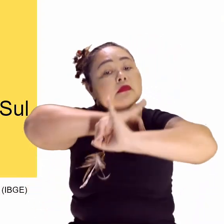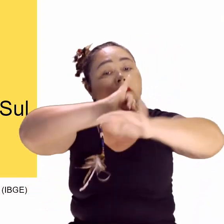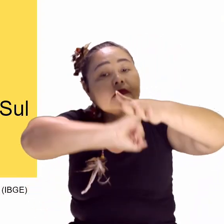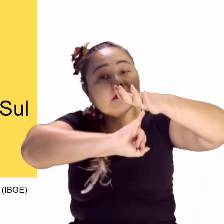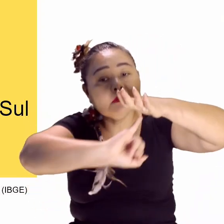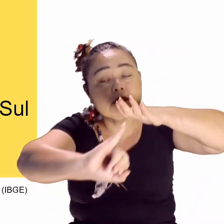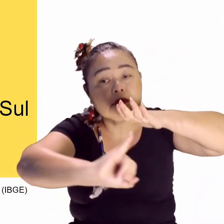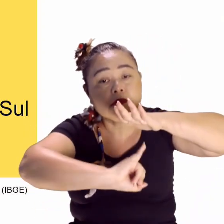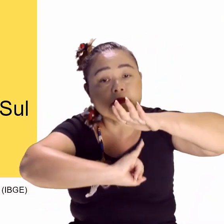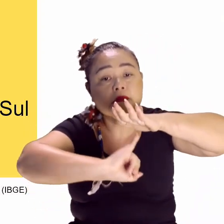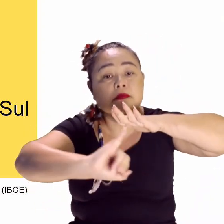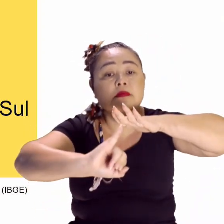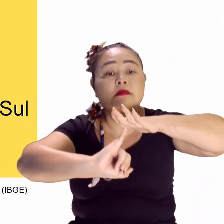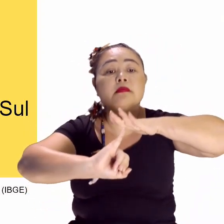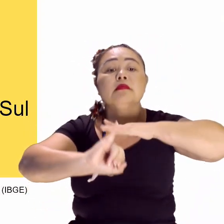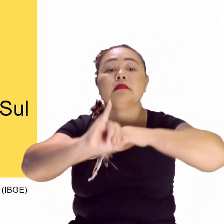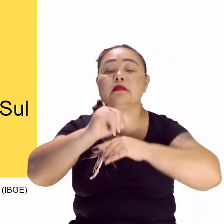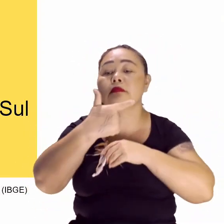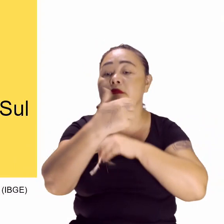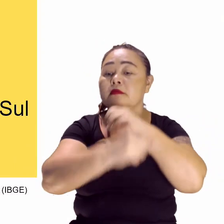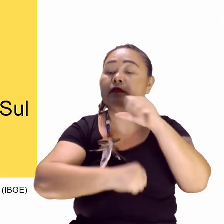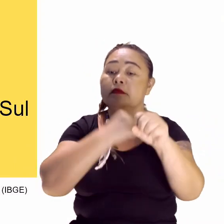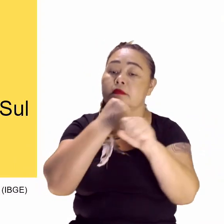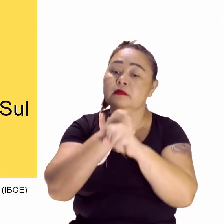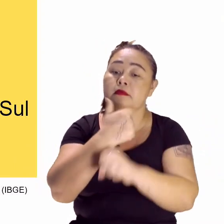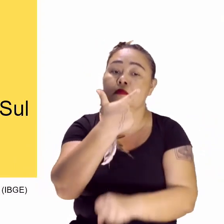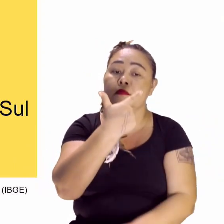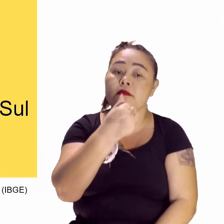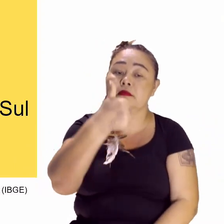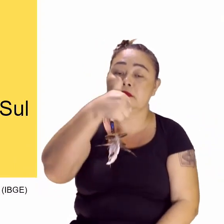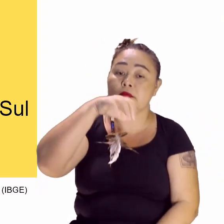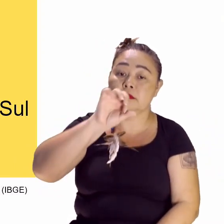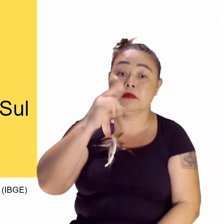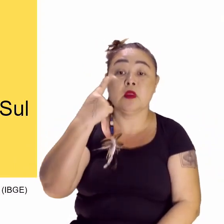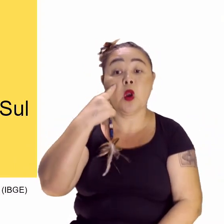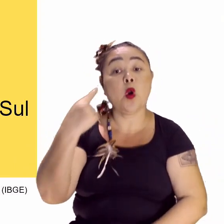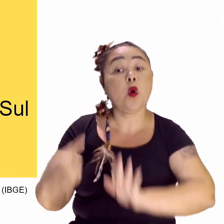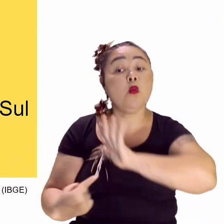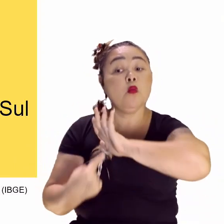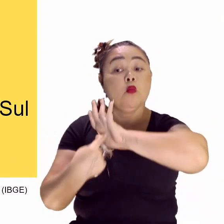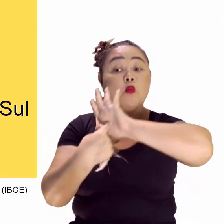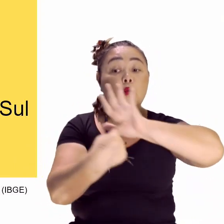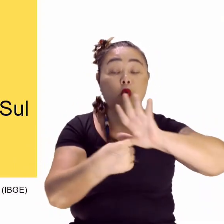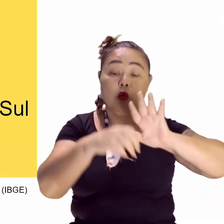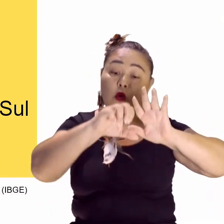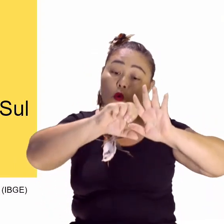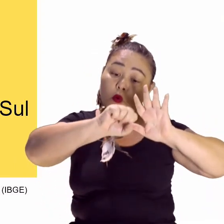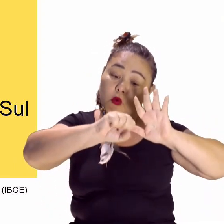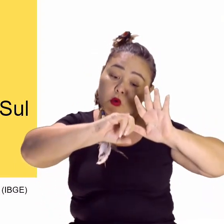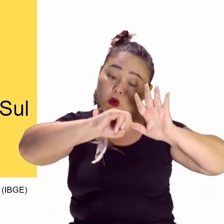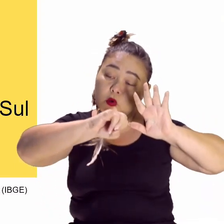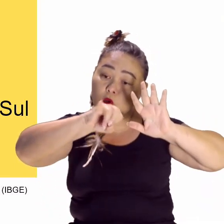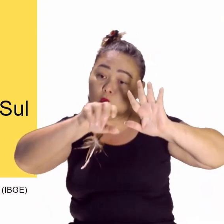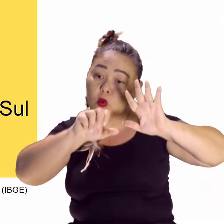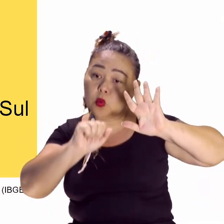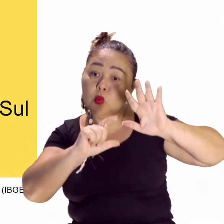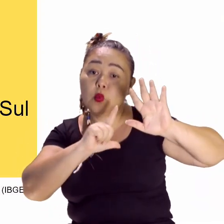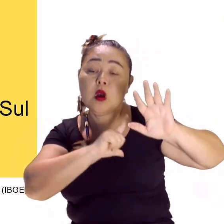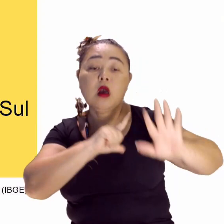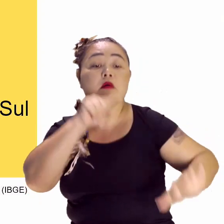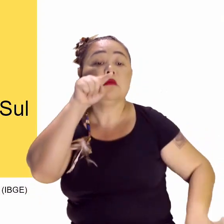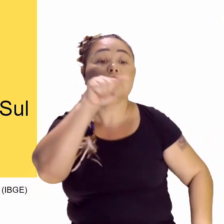pelo IBGE em 2019 mostrou que a soja já está presente em